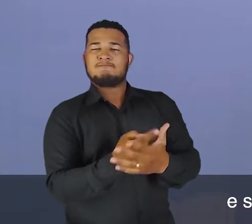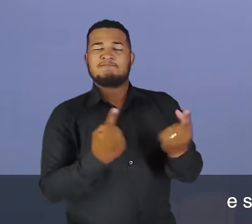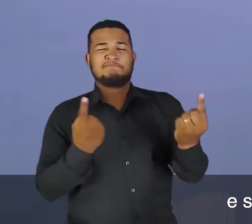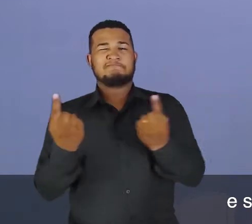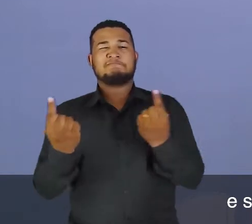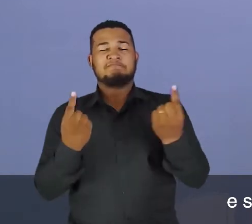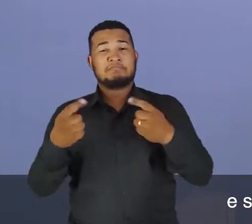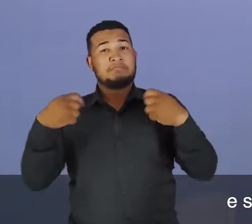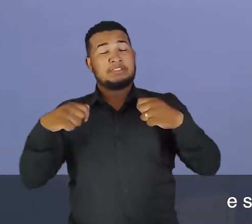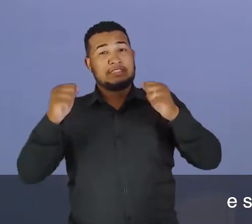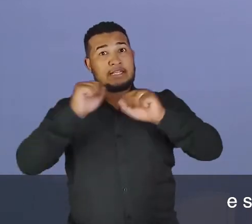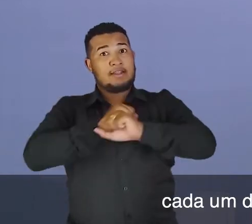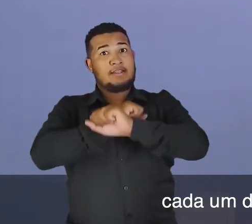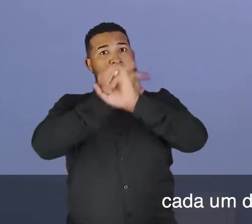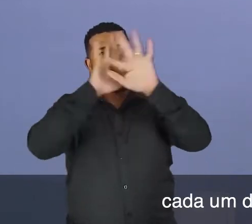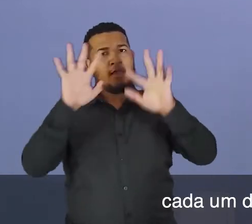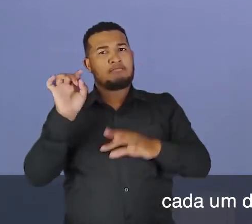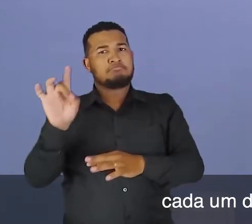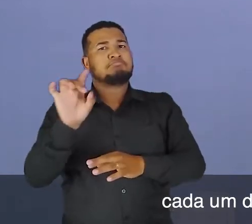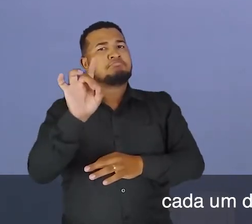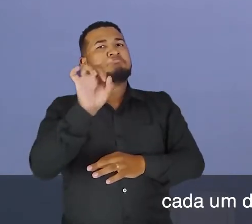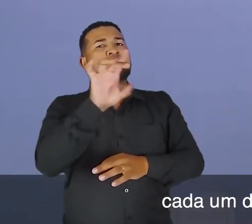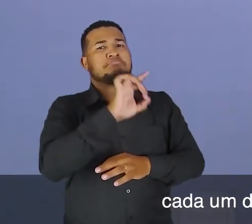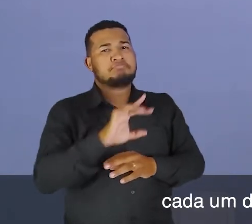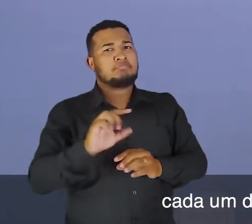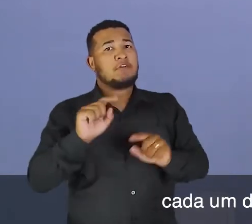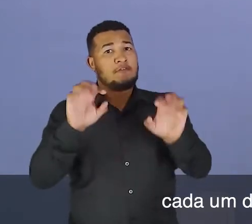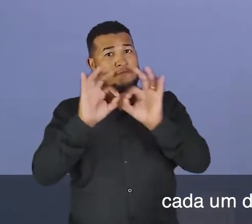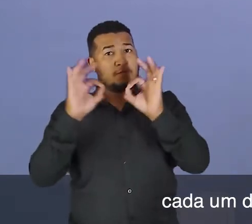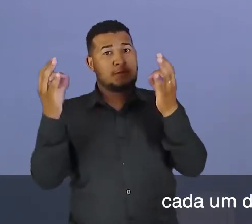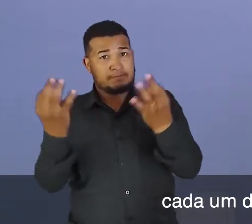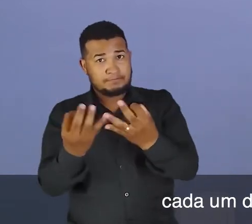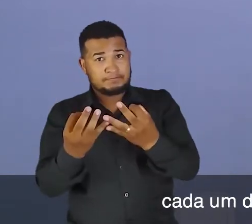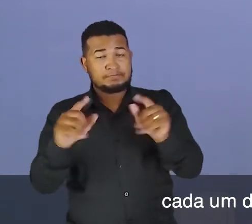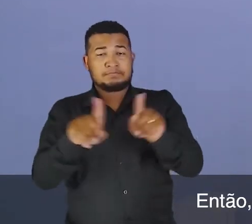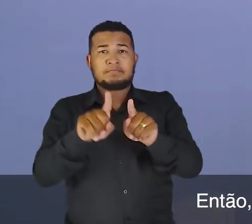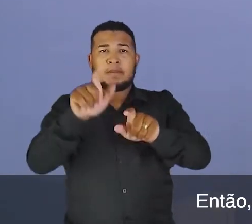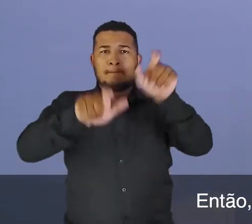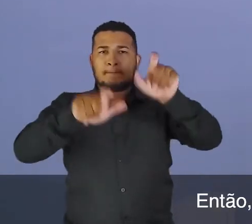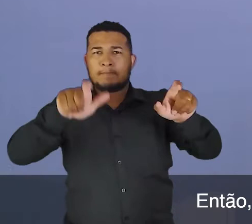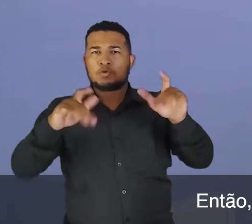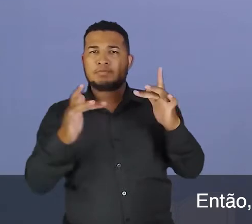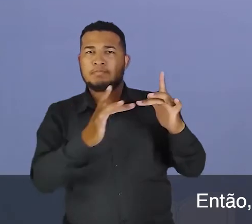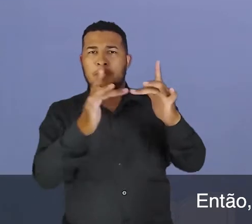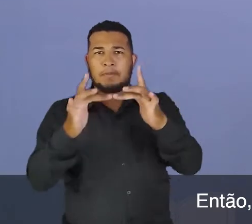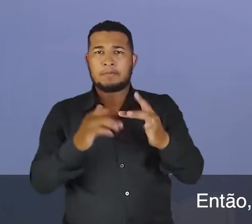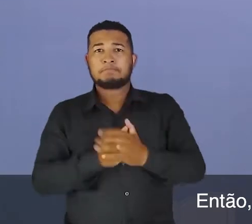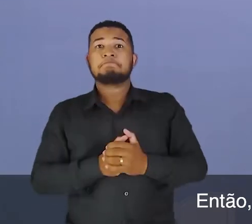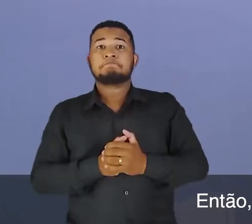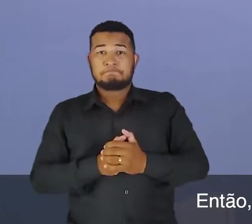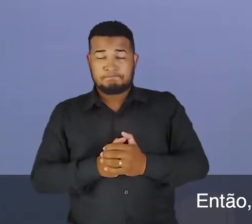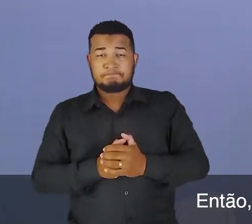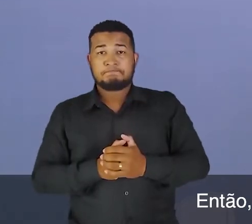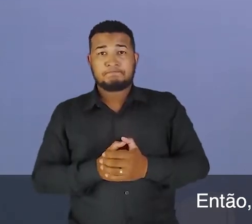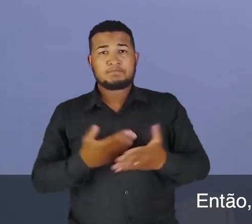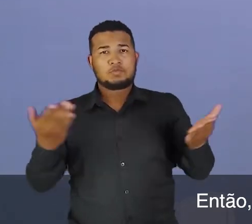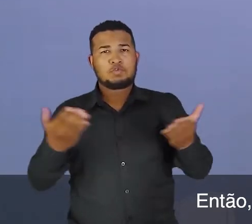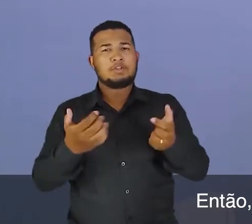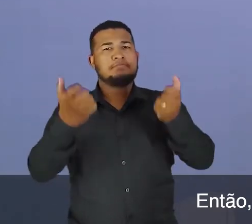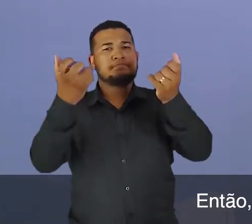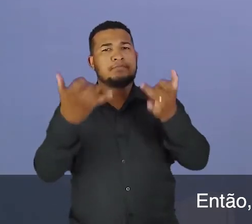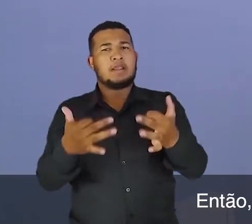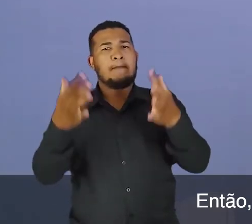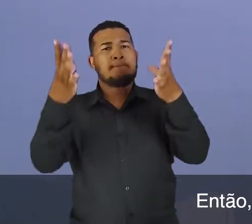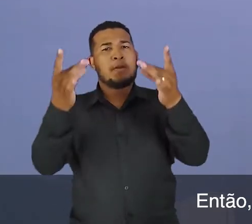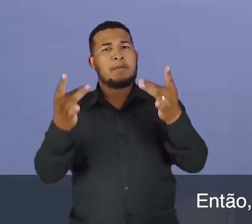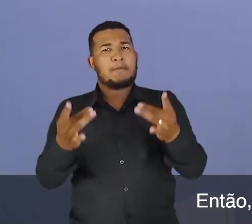definições precisam ficar claras para cada um de vocês, para os seus familiares, para as pessoas que o rodeiam. Então eu queria mostrar a vocês essas